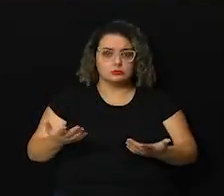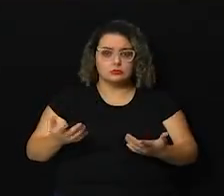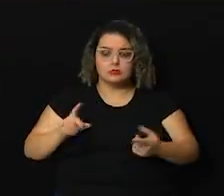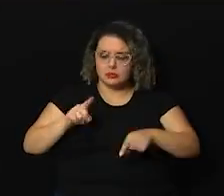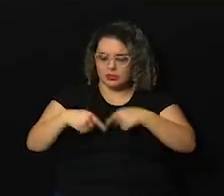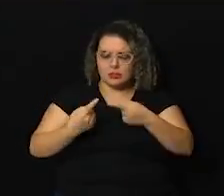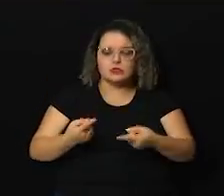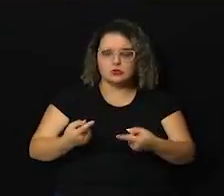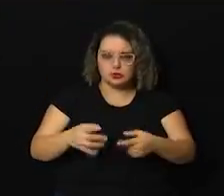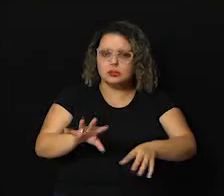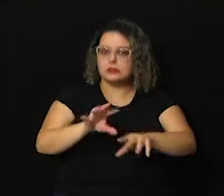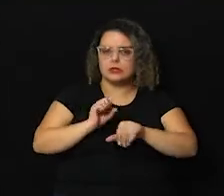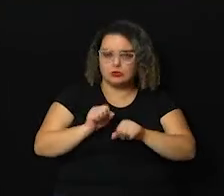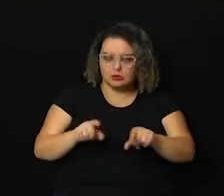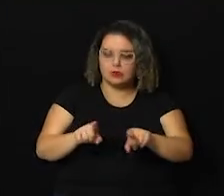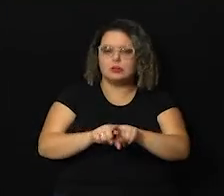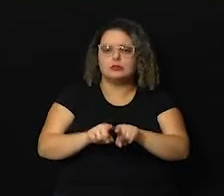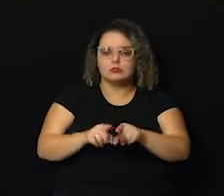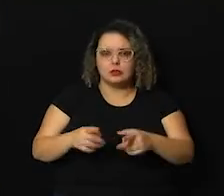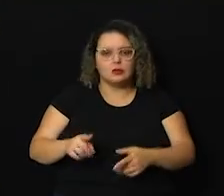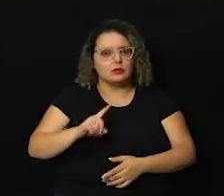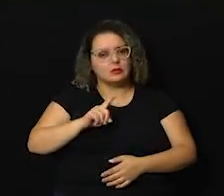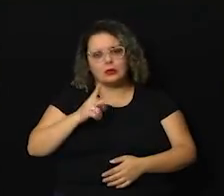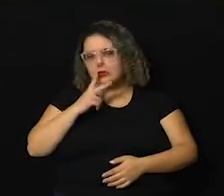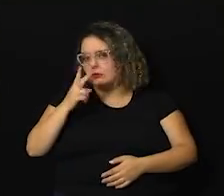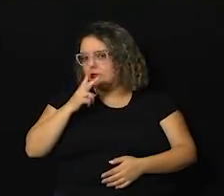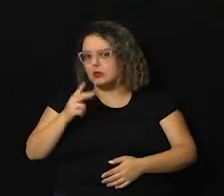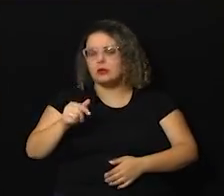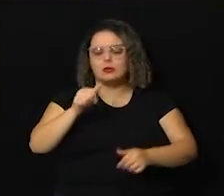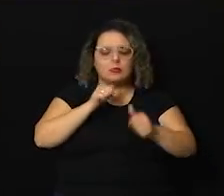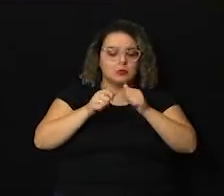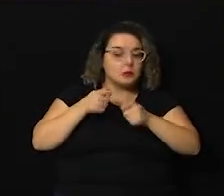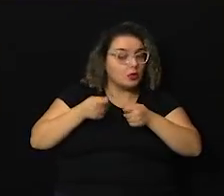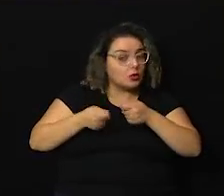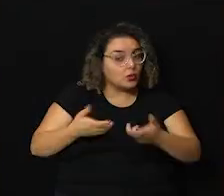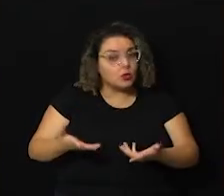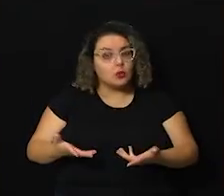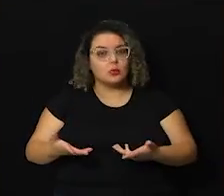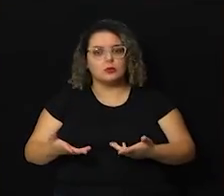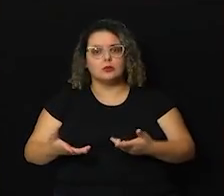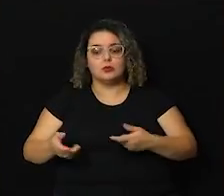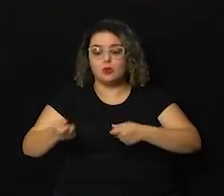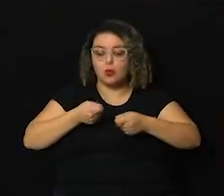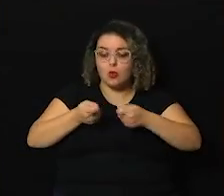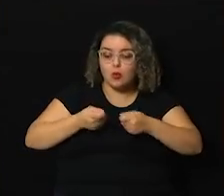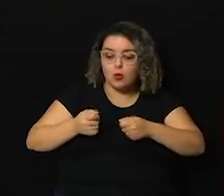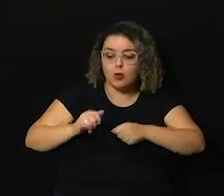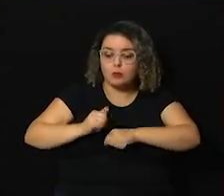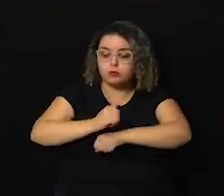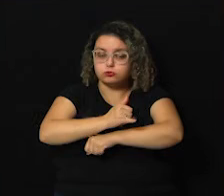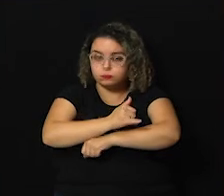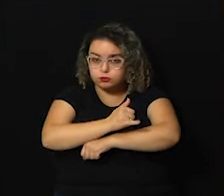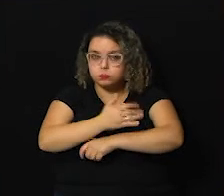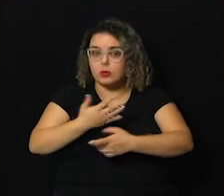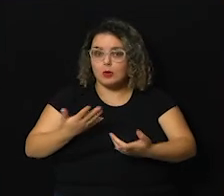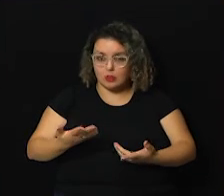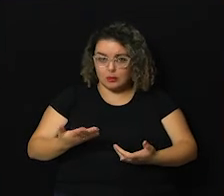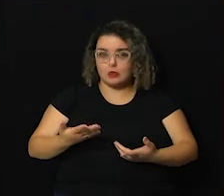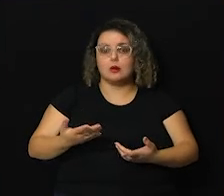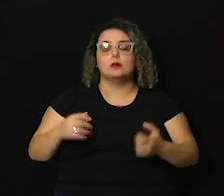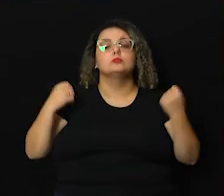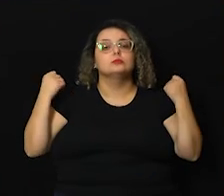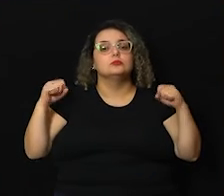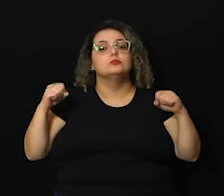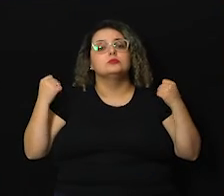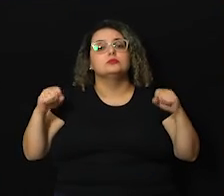todas as outras que eu falei, né? Não fumar, beber com moderação, controlar o peso. Atividade física,